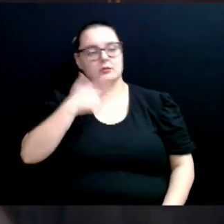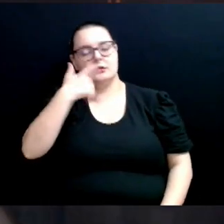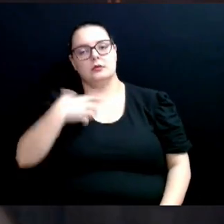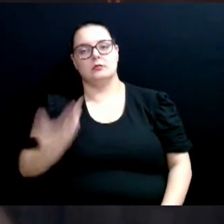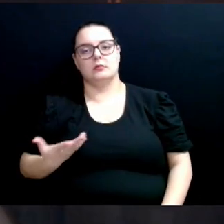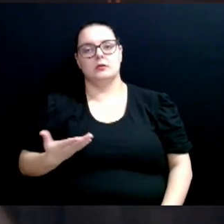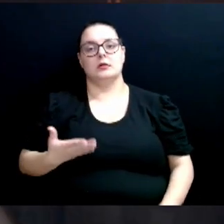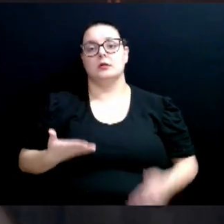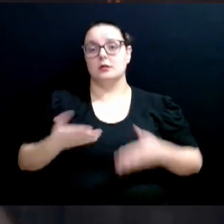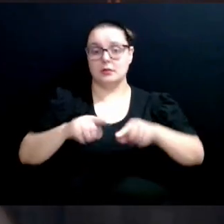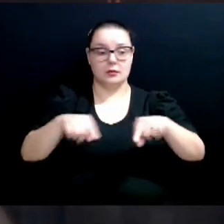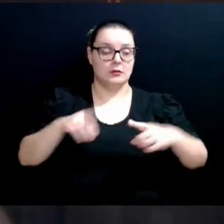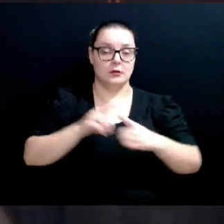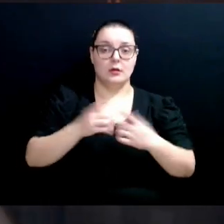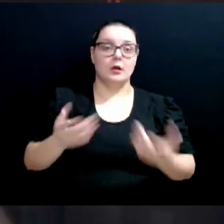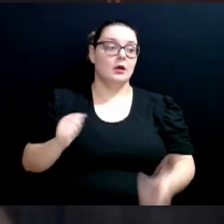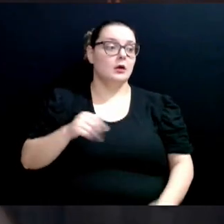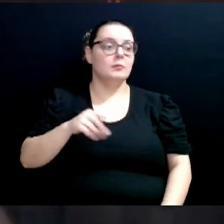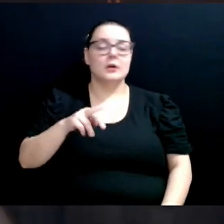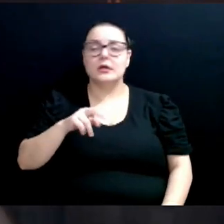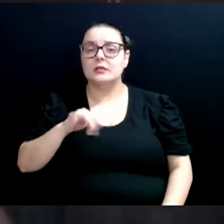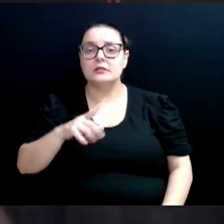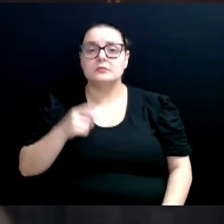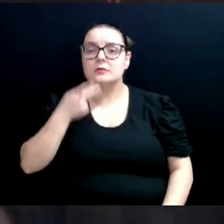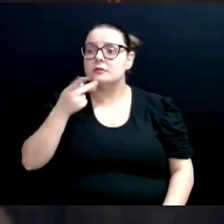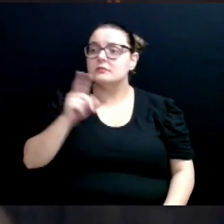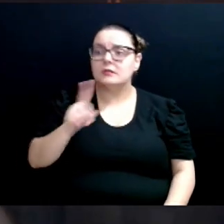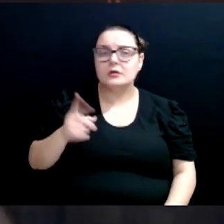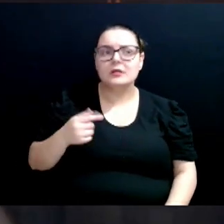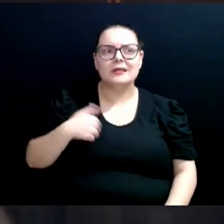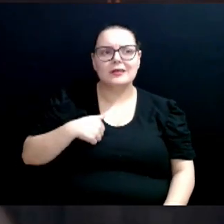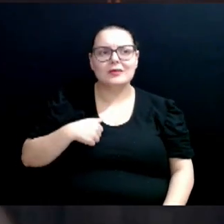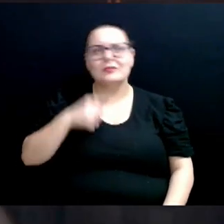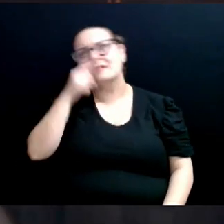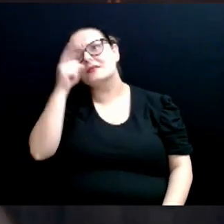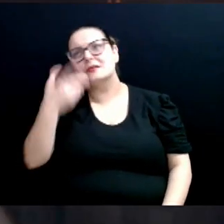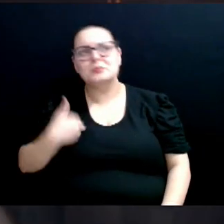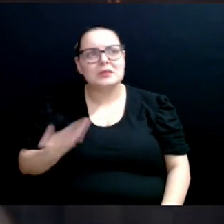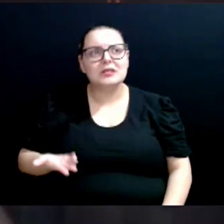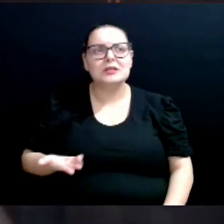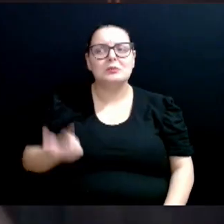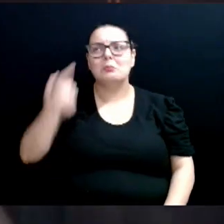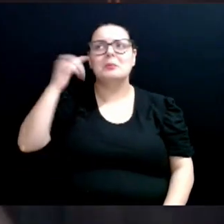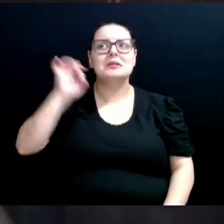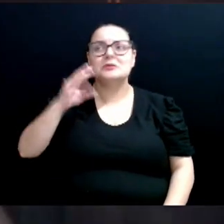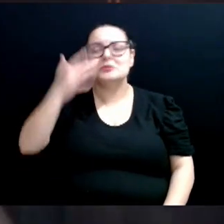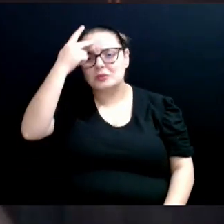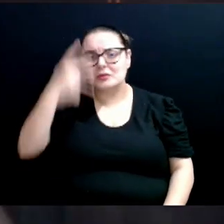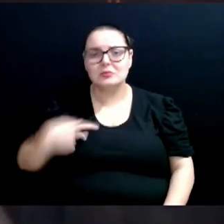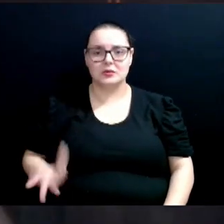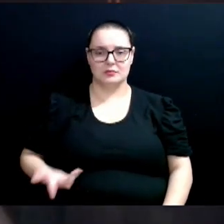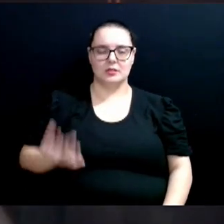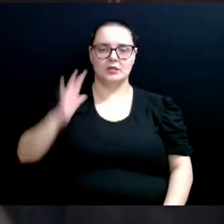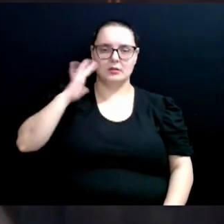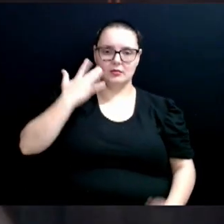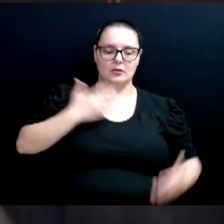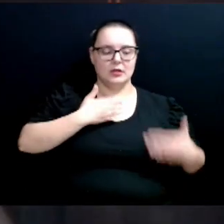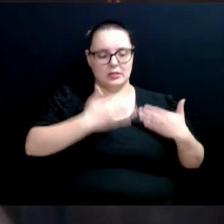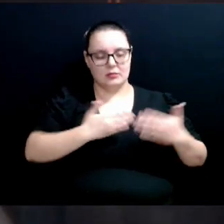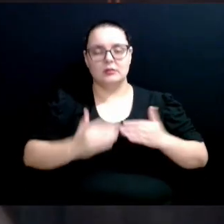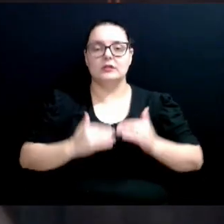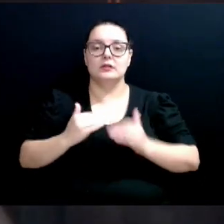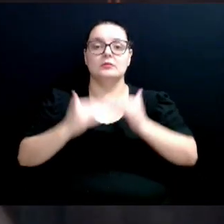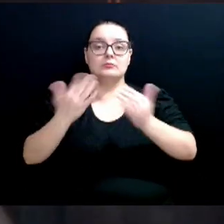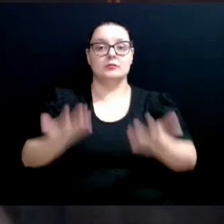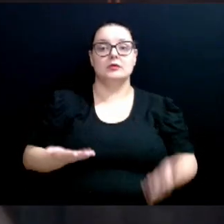Ah, Marilis, mas se eu falar não, eu não tô sendo egoísta, eu não tô pensando só em mim, né? Porque isso acho que vai vindo dessa nossa construção, às vezes desde a